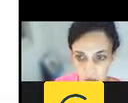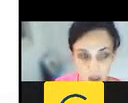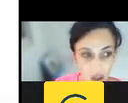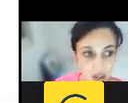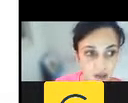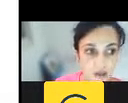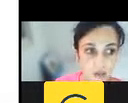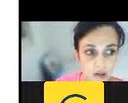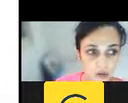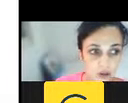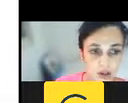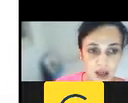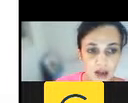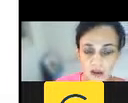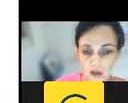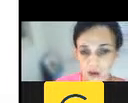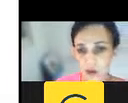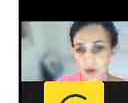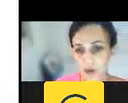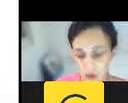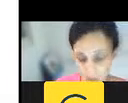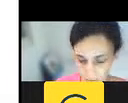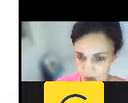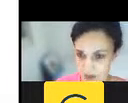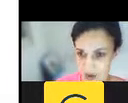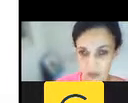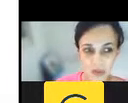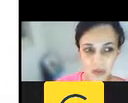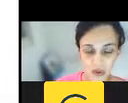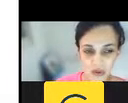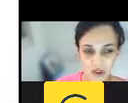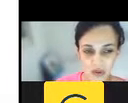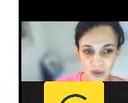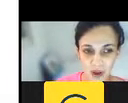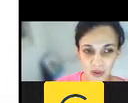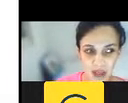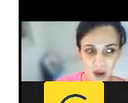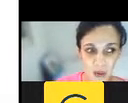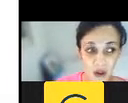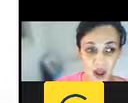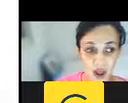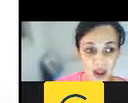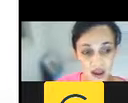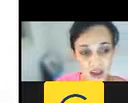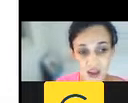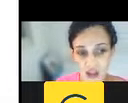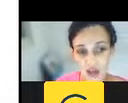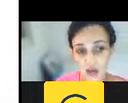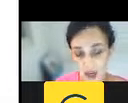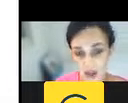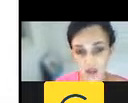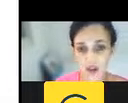né, que a despeito da alienação e expropriação promovidas pelo capital,